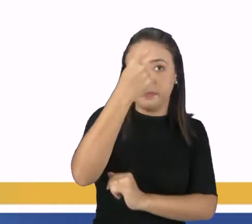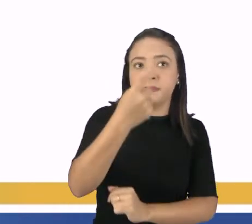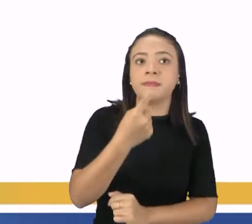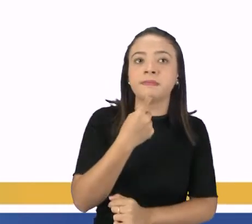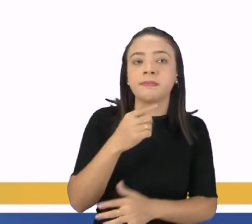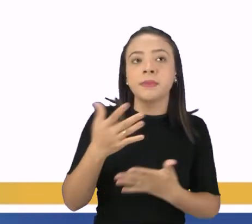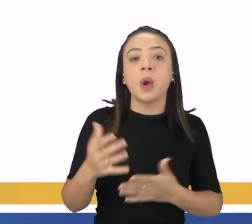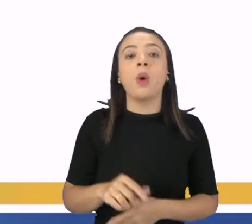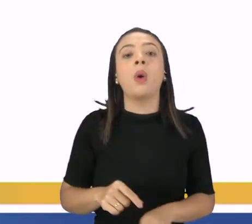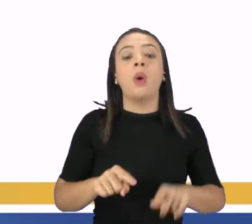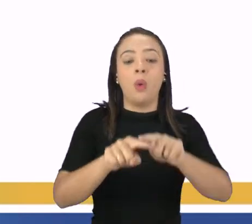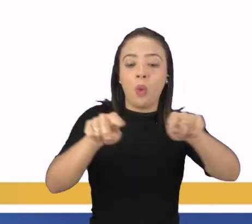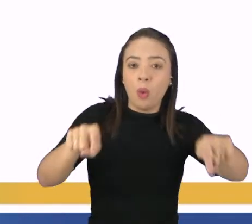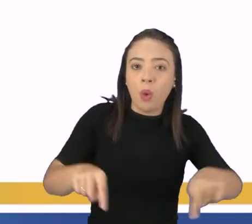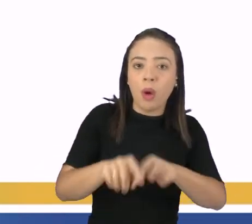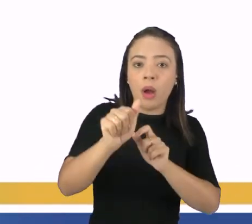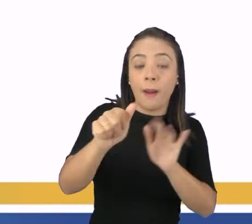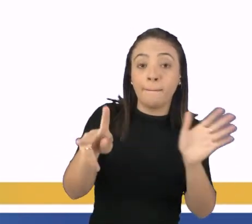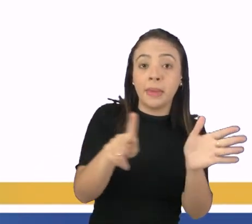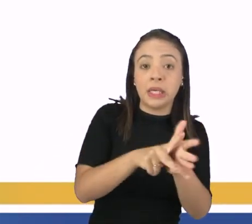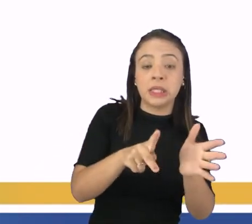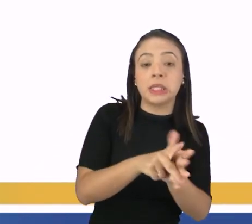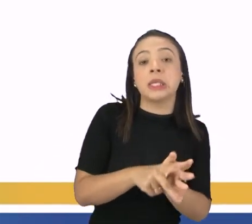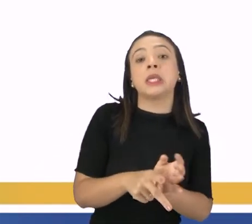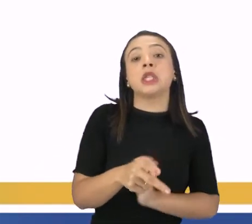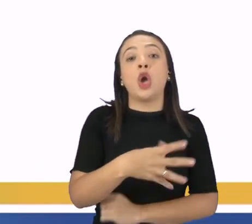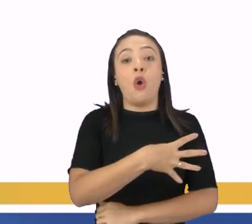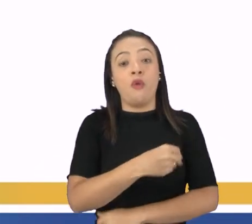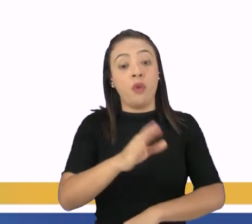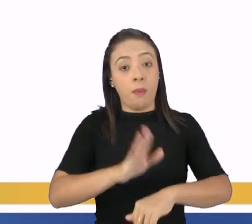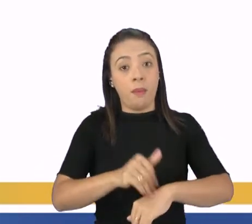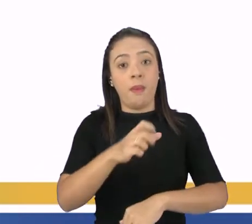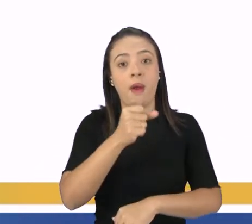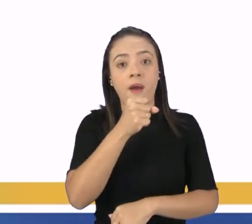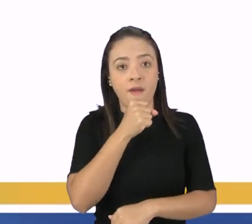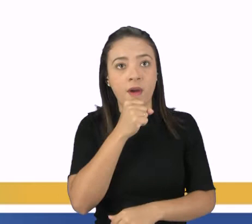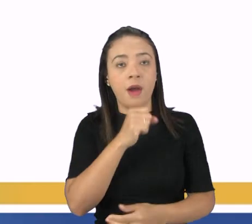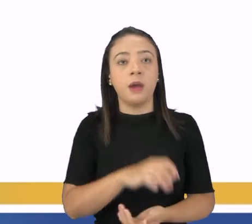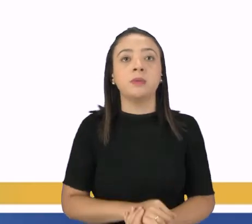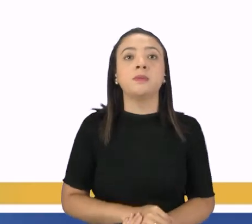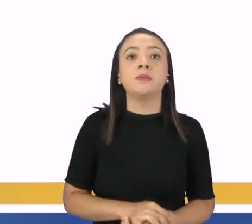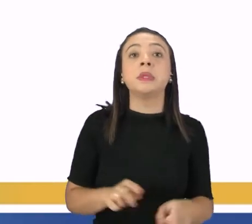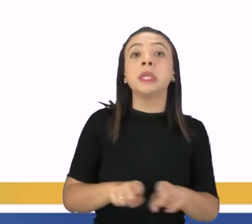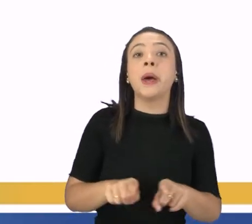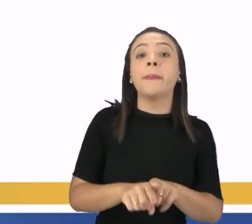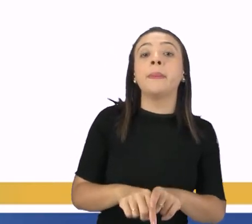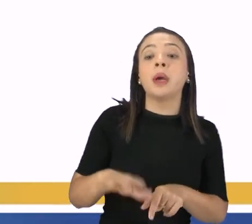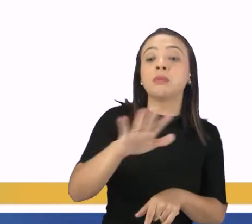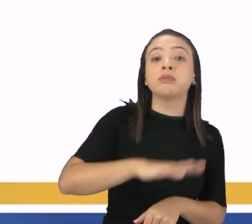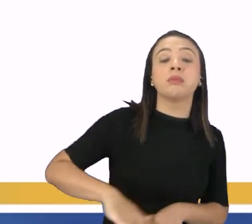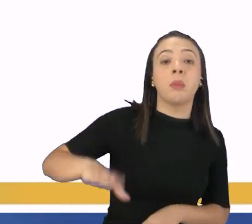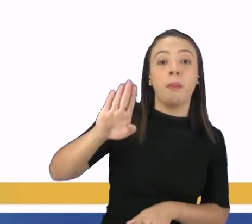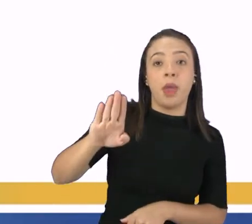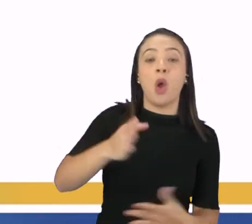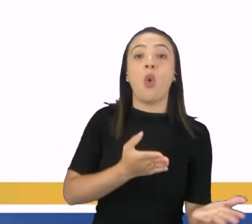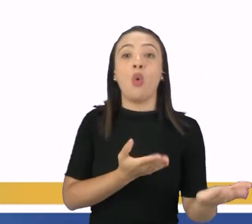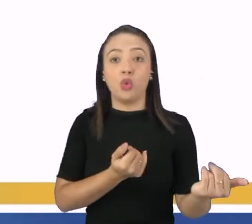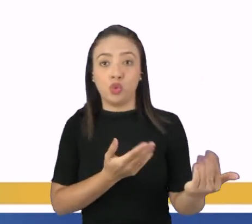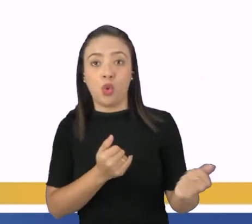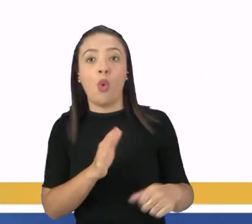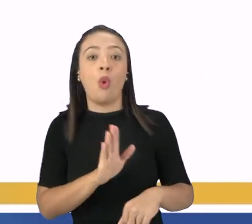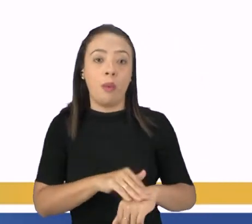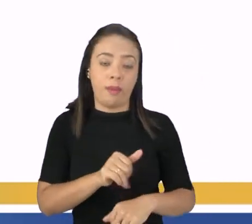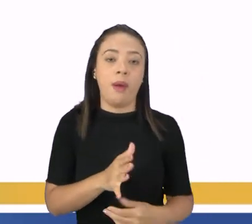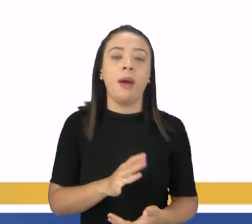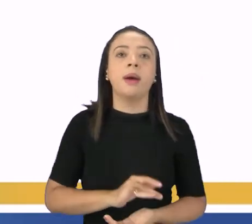Então, o terreno A ficará com o filho mais velho e o terreno B com o filho mais novo. Qual dos 2